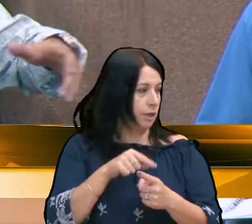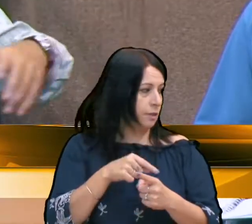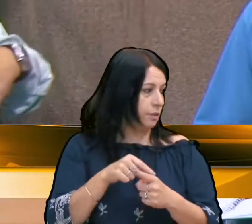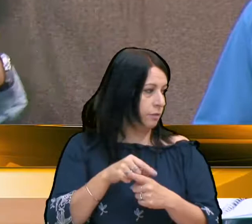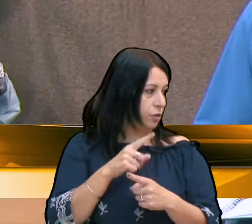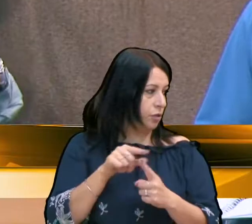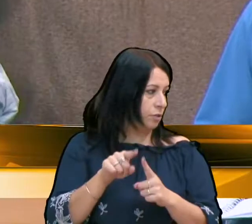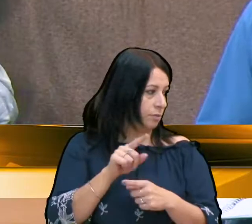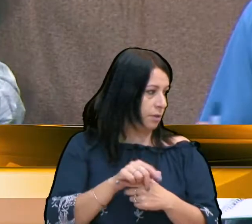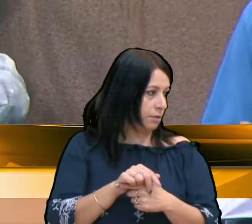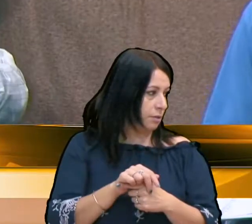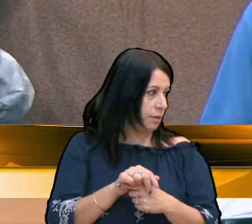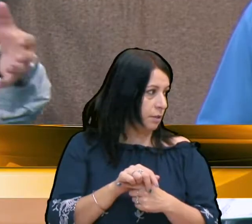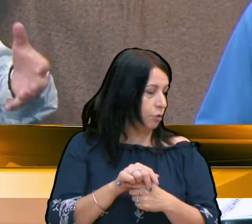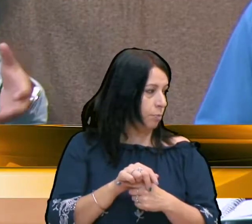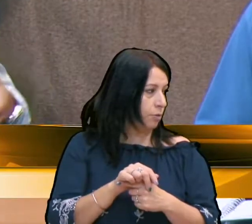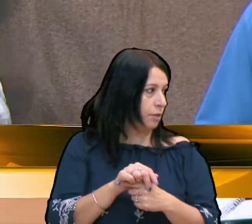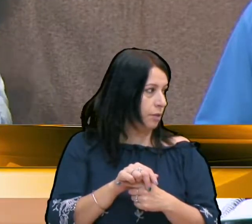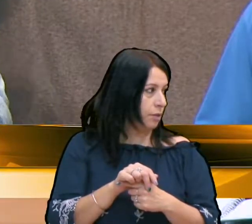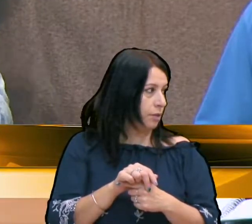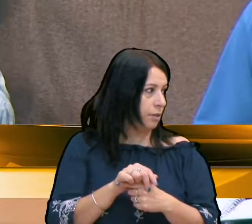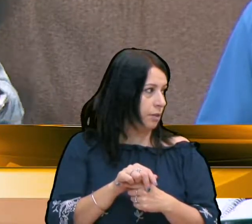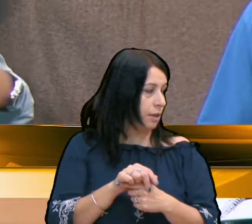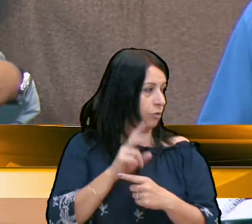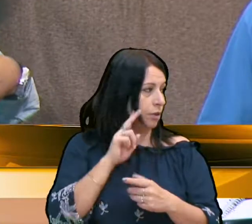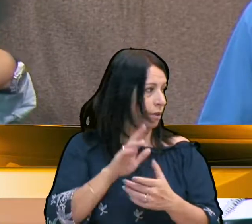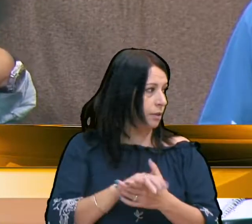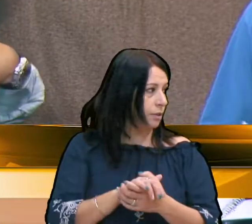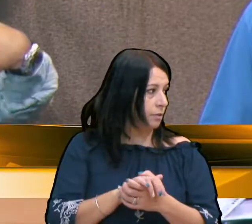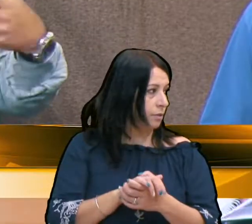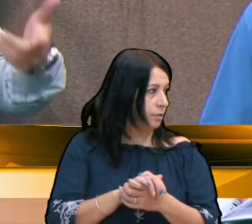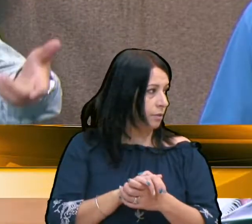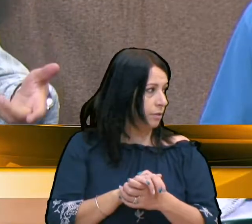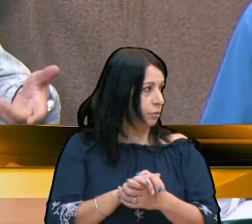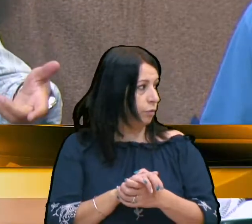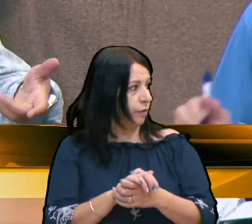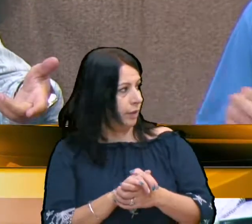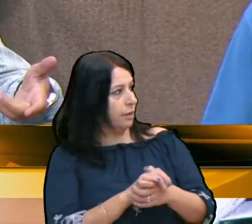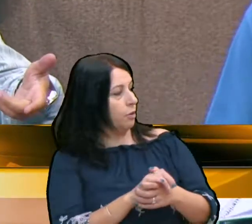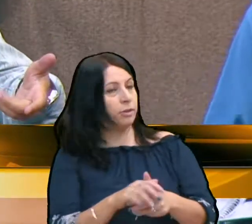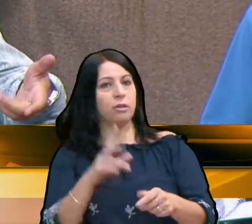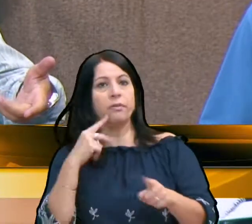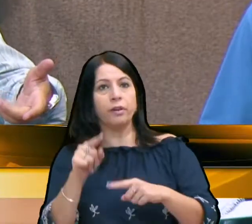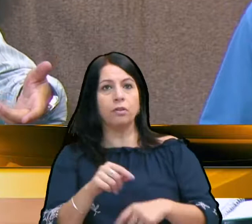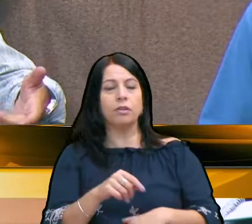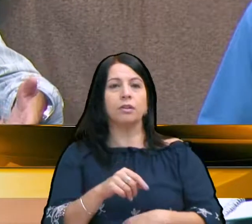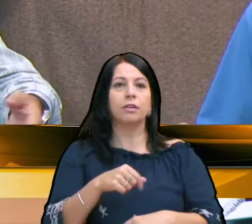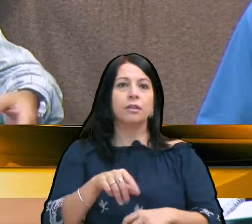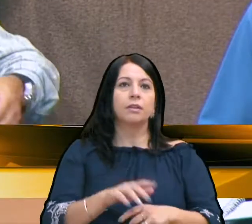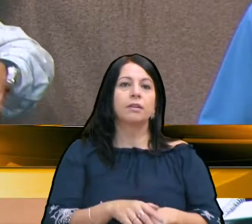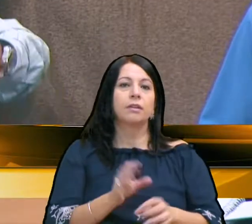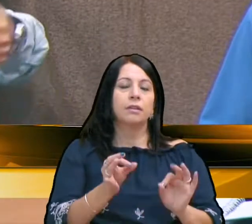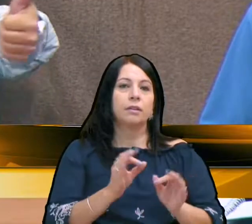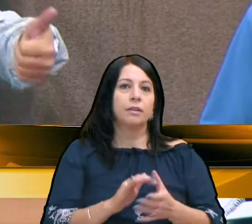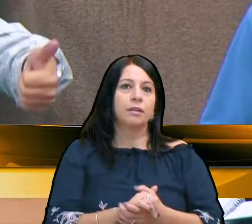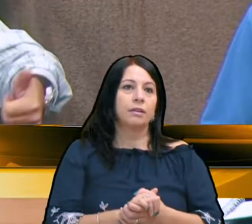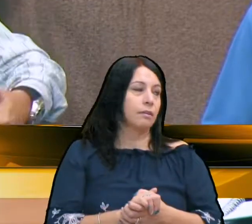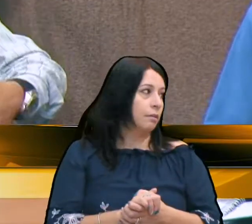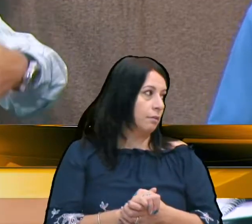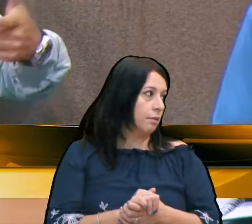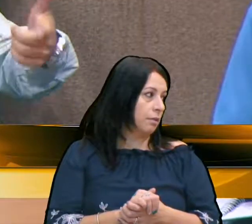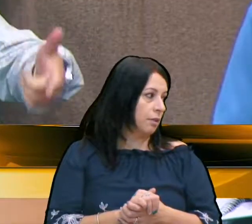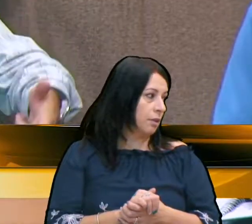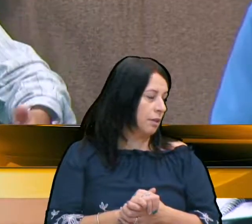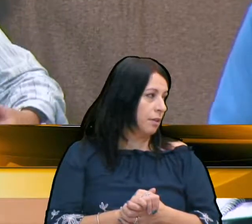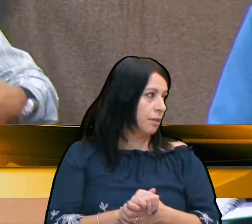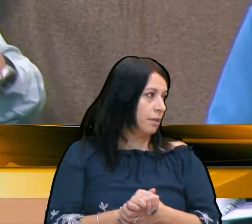de redistribuição dos recursos dentro do país possa ser maior para os municípios, eu tenho certeza que a atuação do